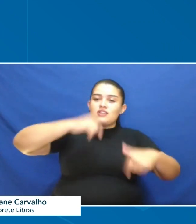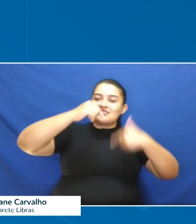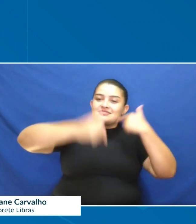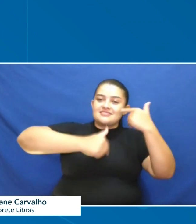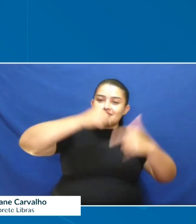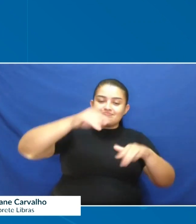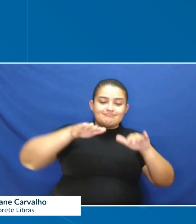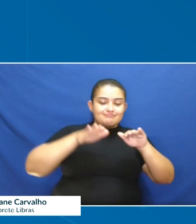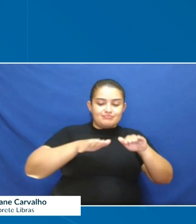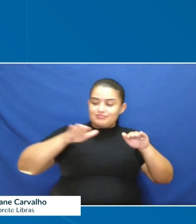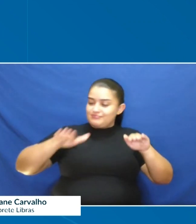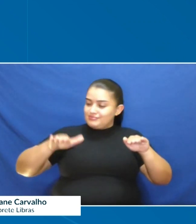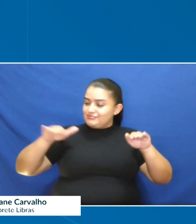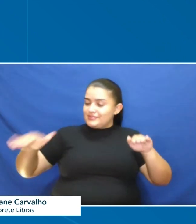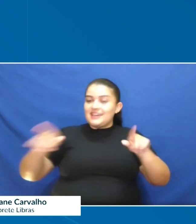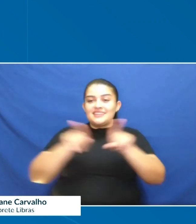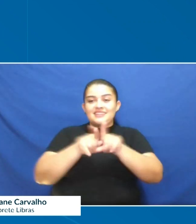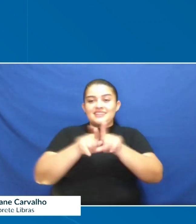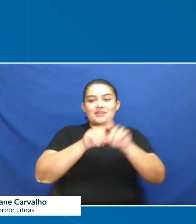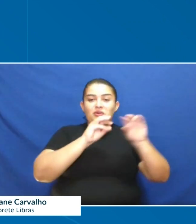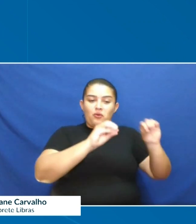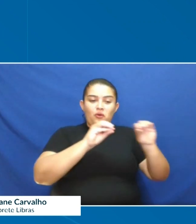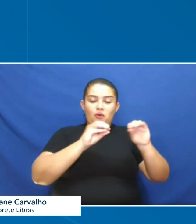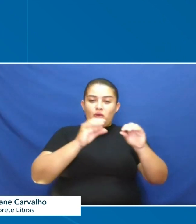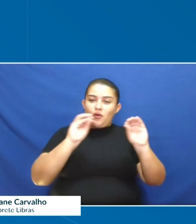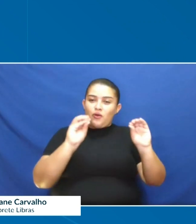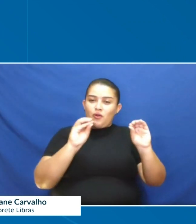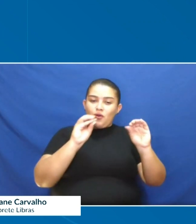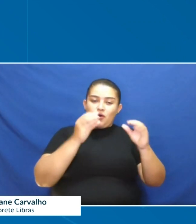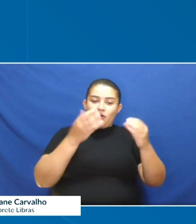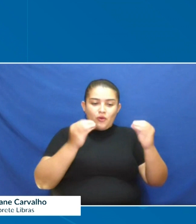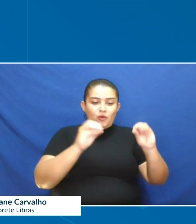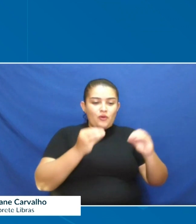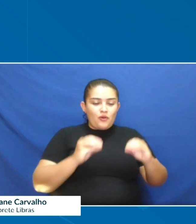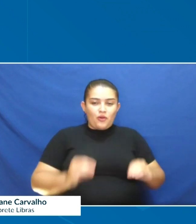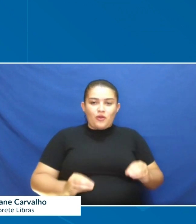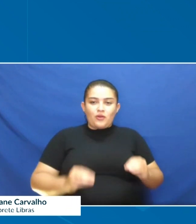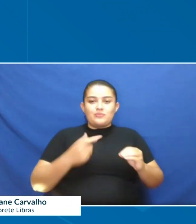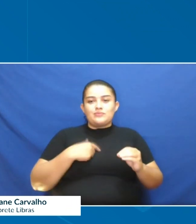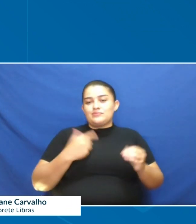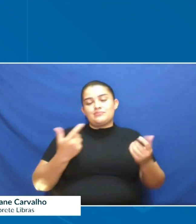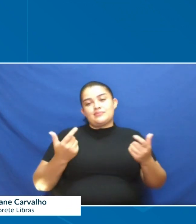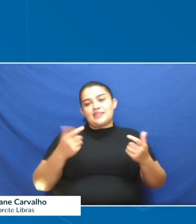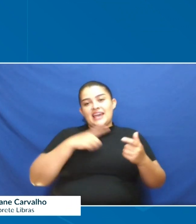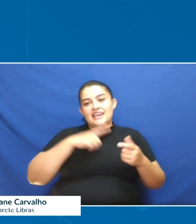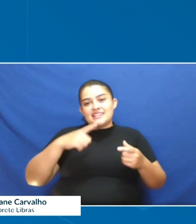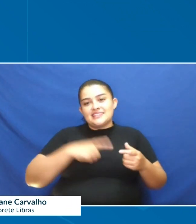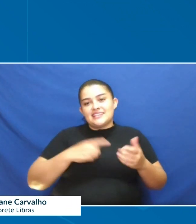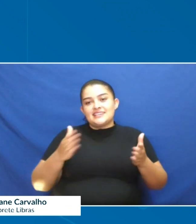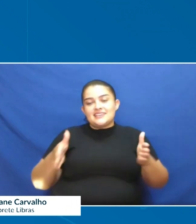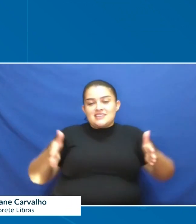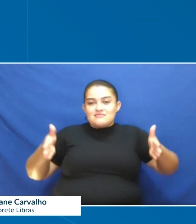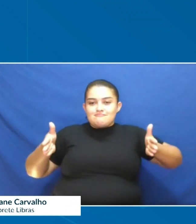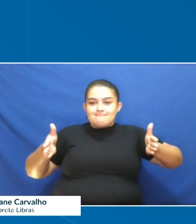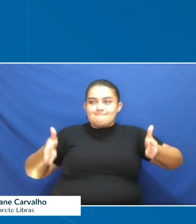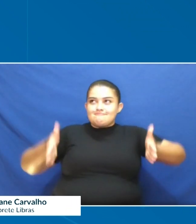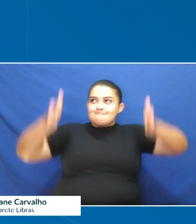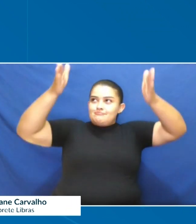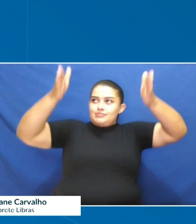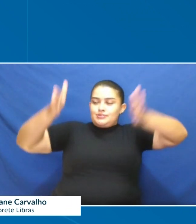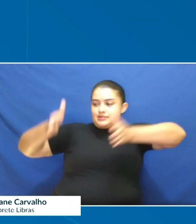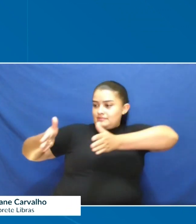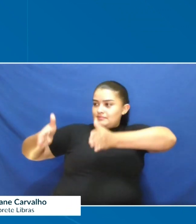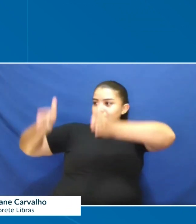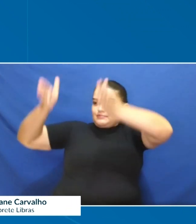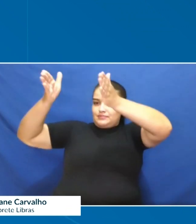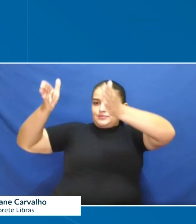do possível, colocaram proteções de acrílico para realmente fazer uma barreira física, né,